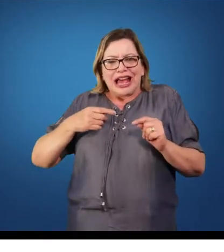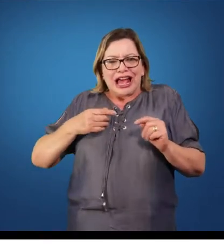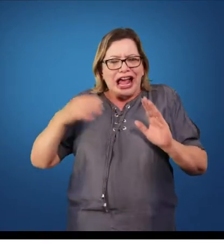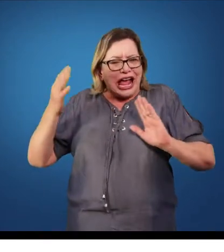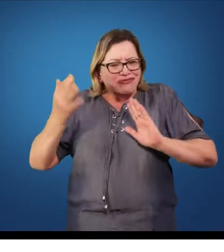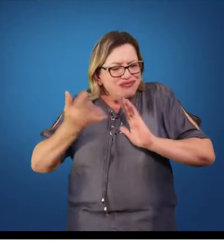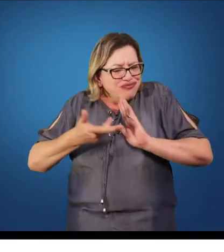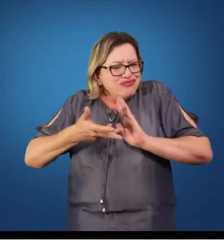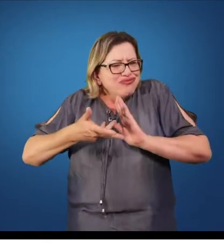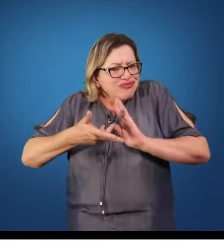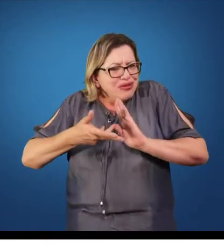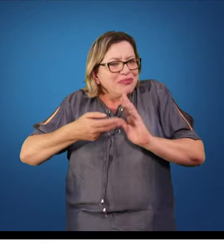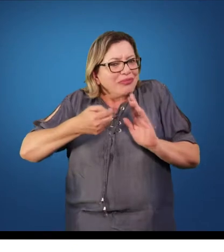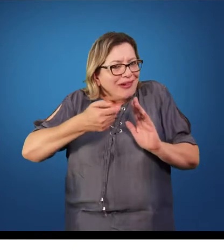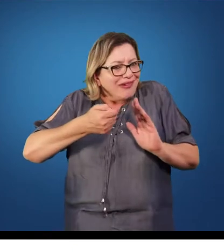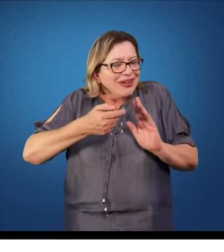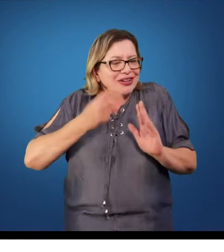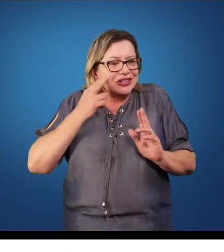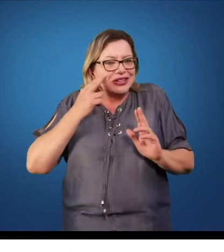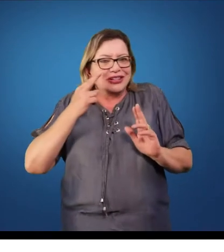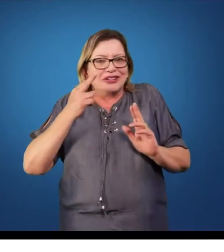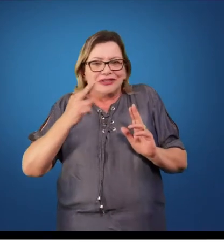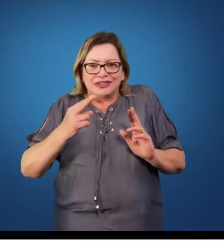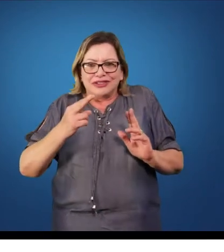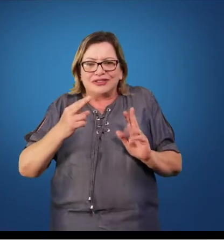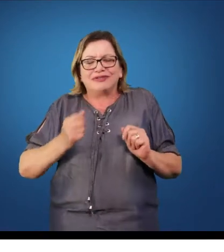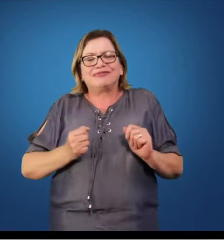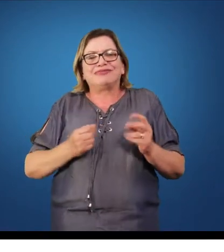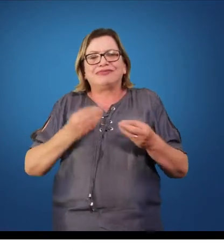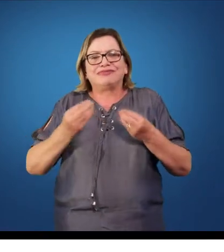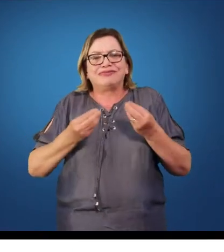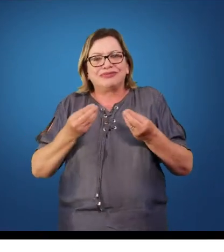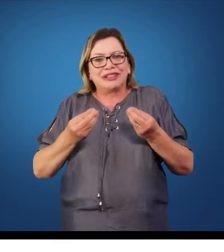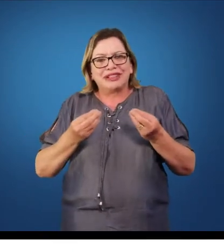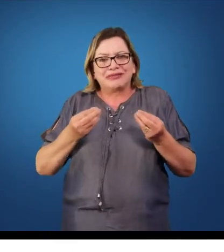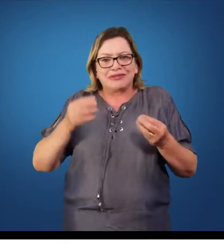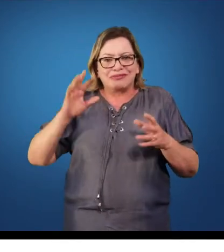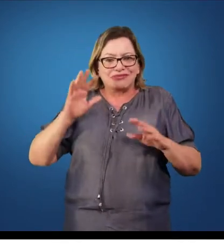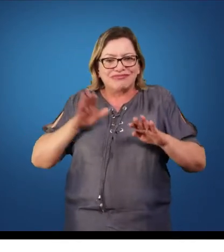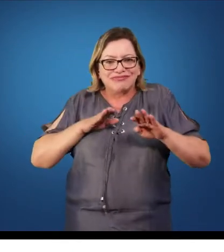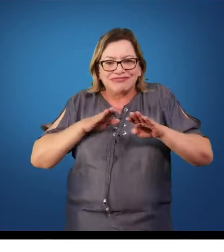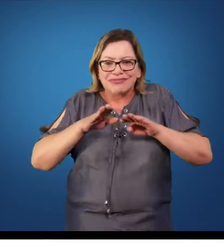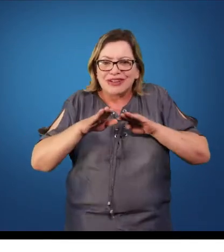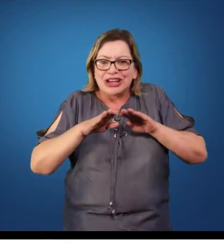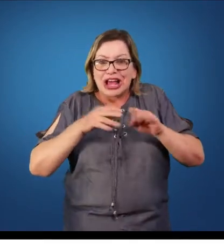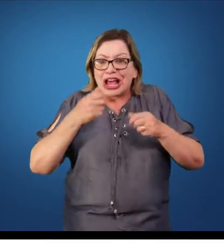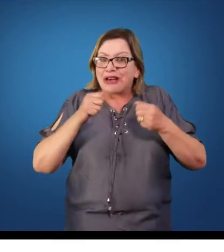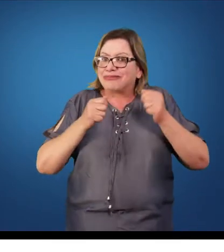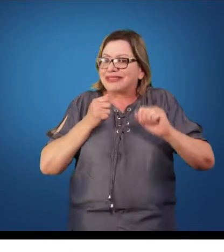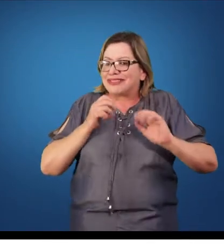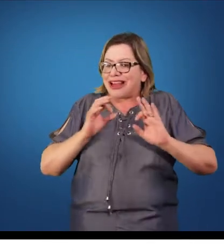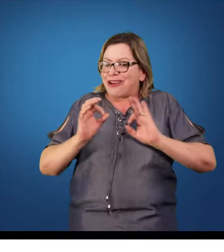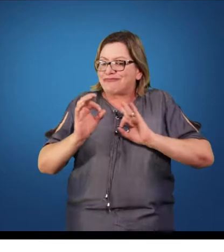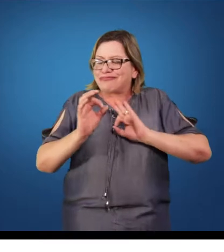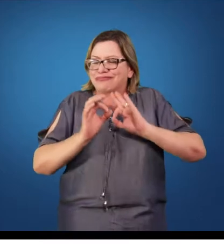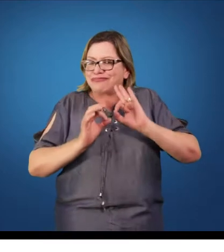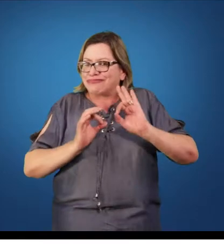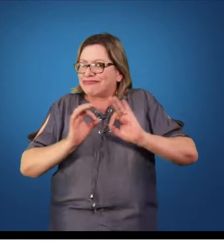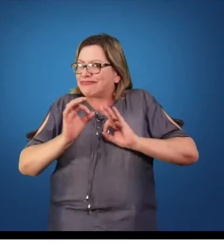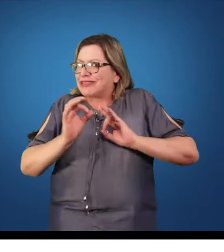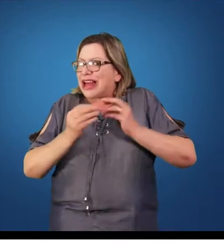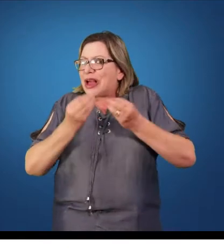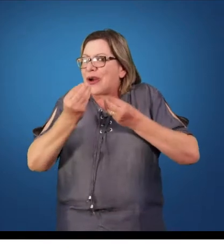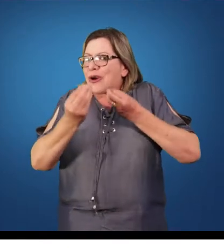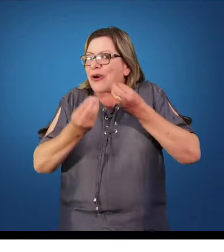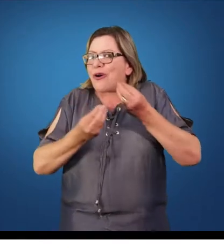movimento mais acelerado, certo? Vejam que para esse movimento você já precisa ter um certo